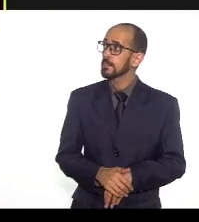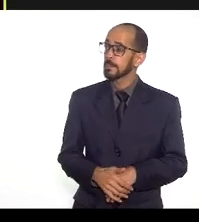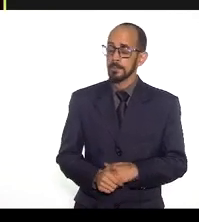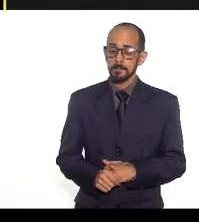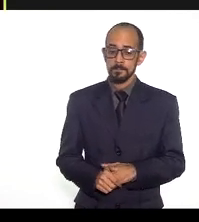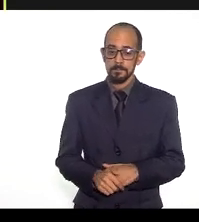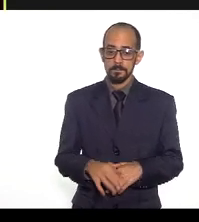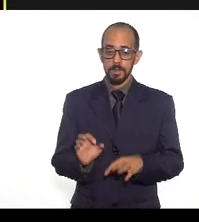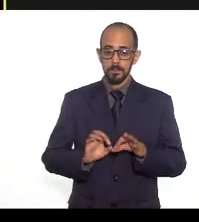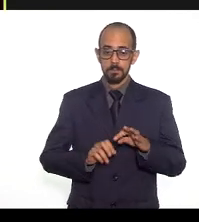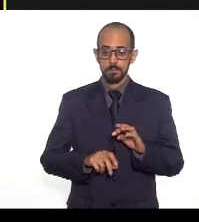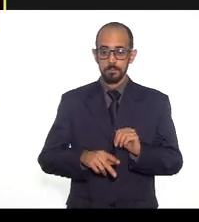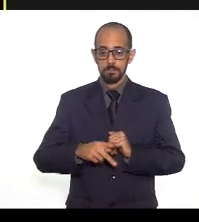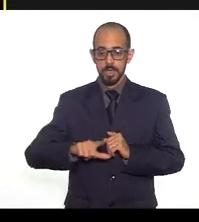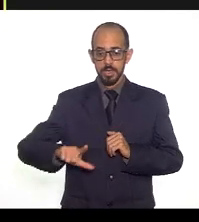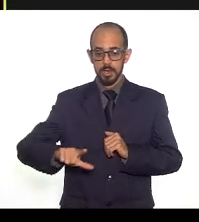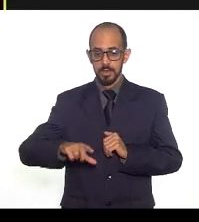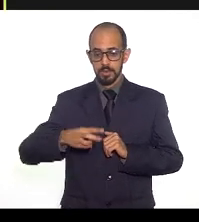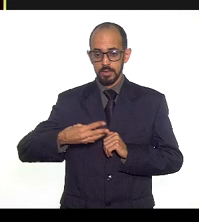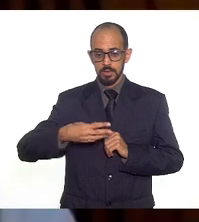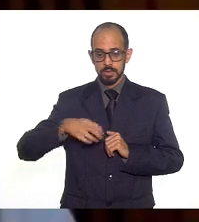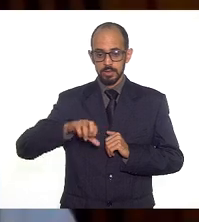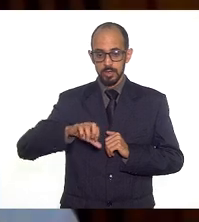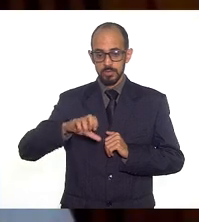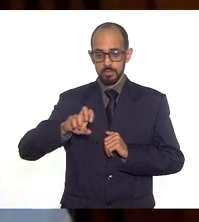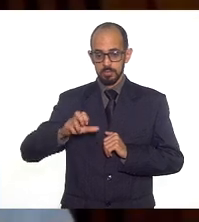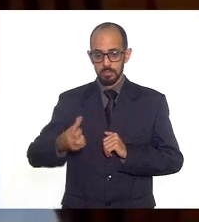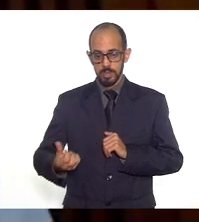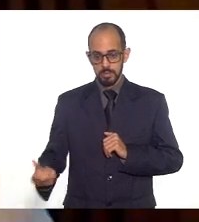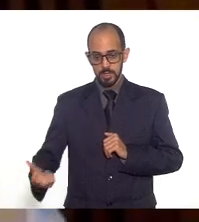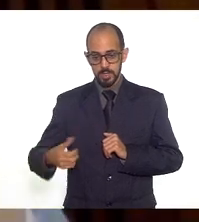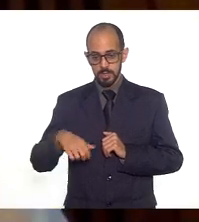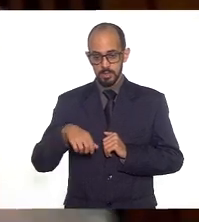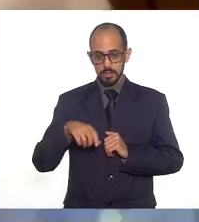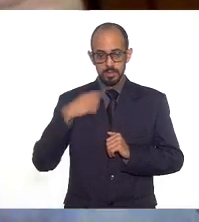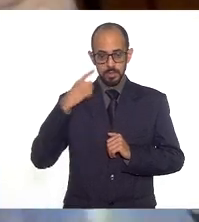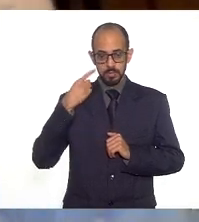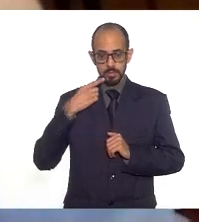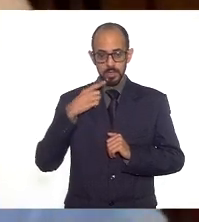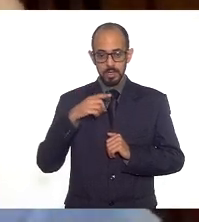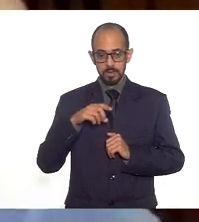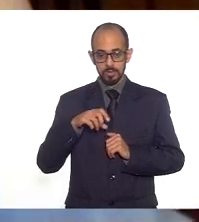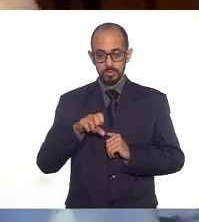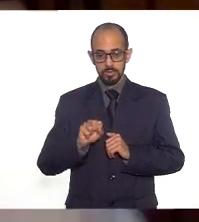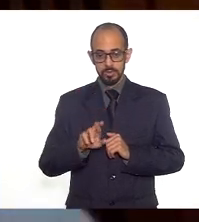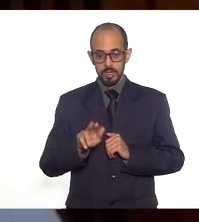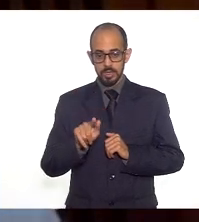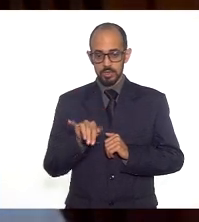25. Projeto de lei 3966 de 2021, autoria do deputado Sérgio Fernandes, nosso aniversário antes do dia,